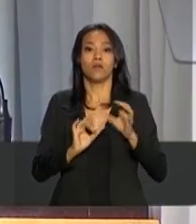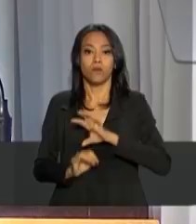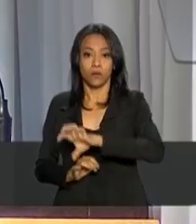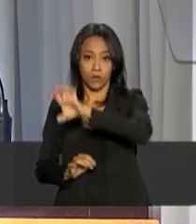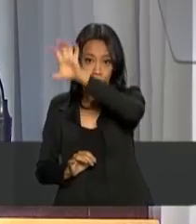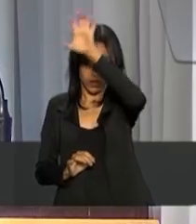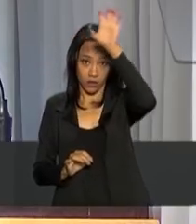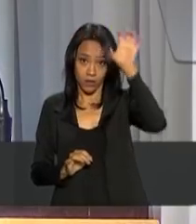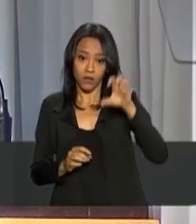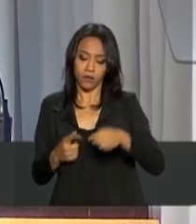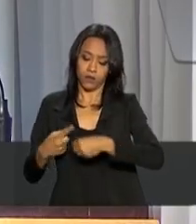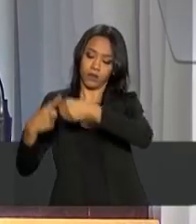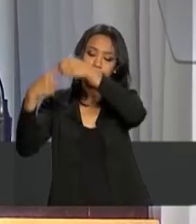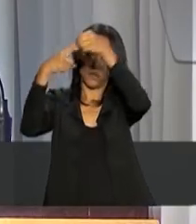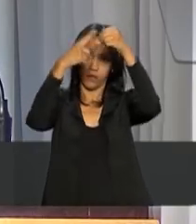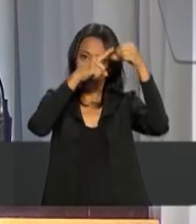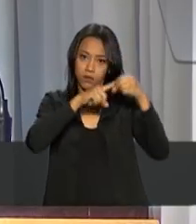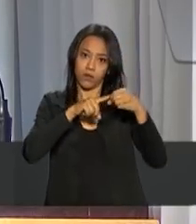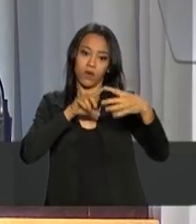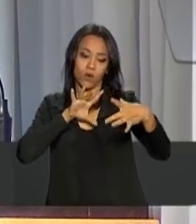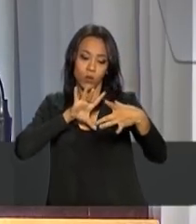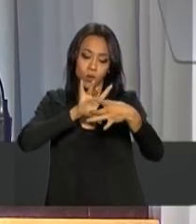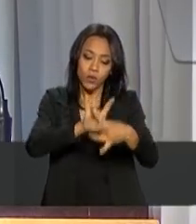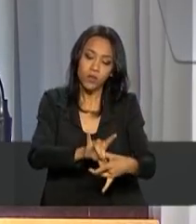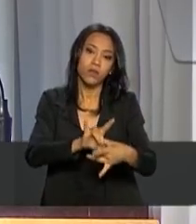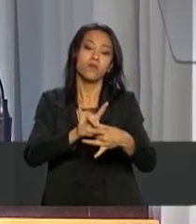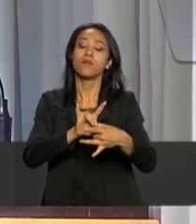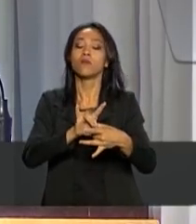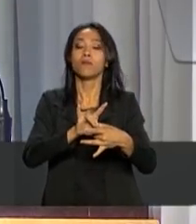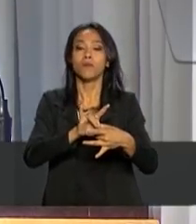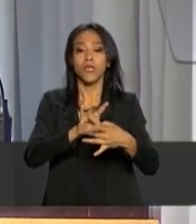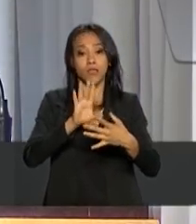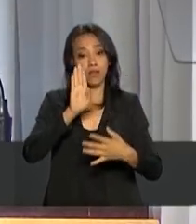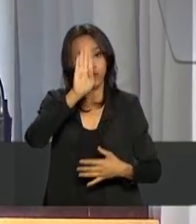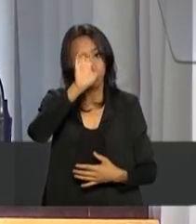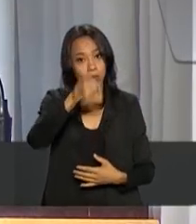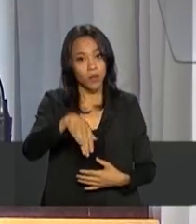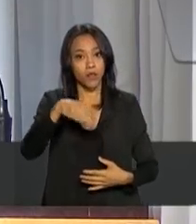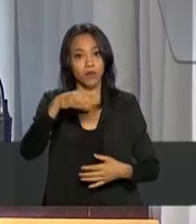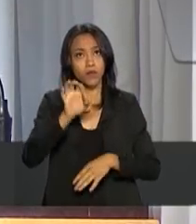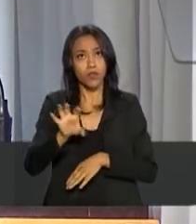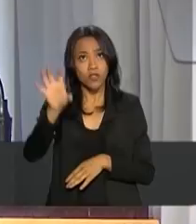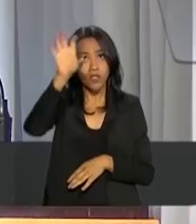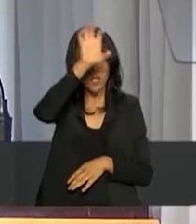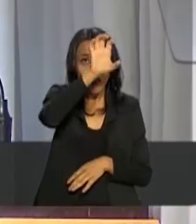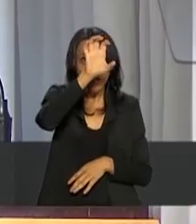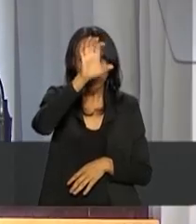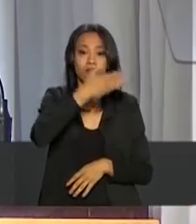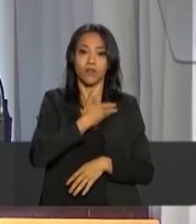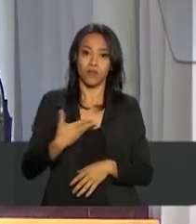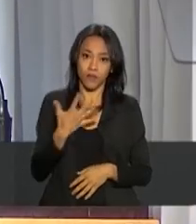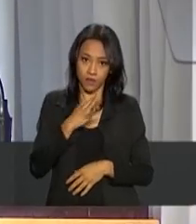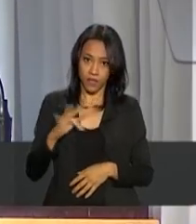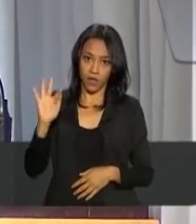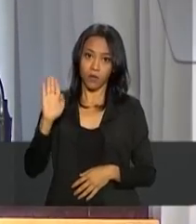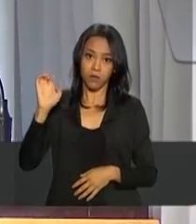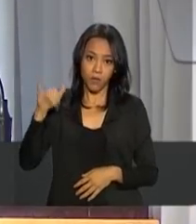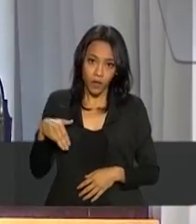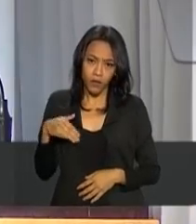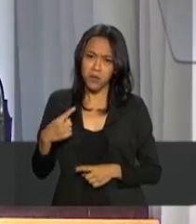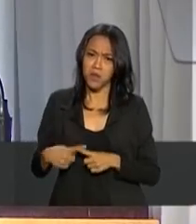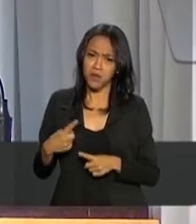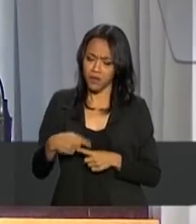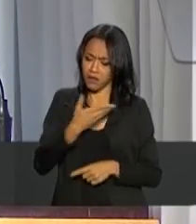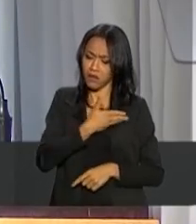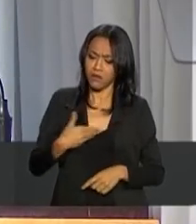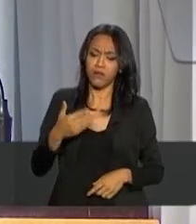Então, se os Estados e Municípios forem bem, a União estará bem. Por que a União muitas vezes fica mal?